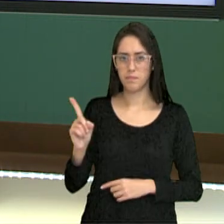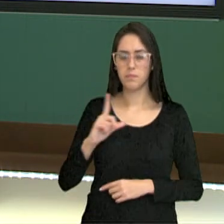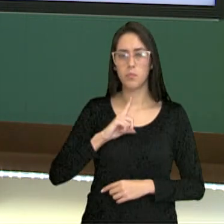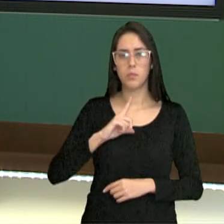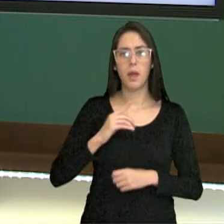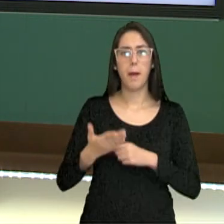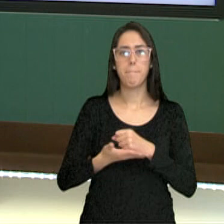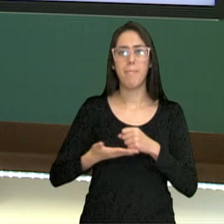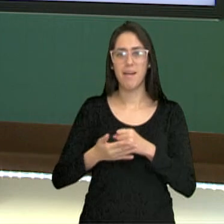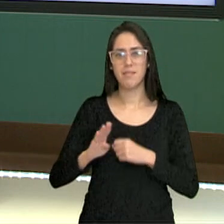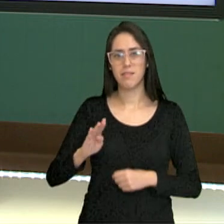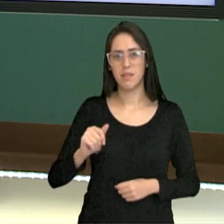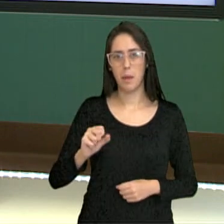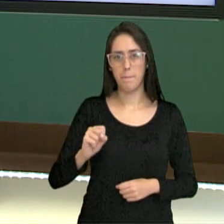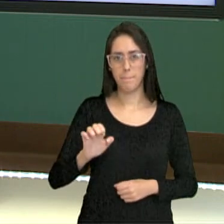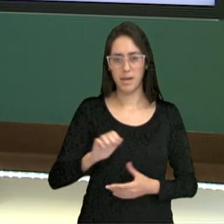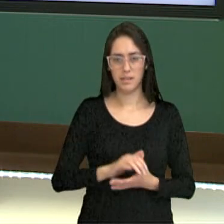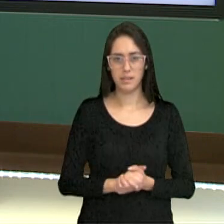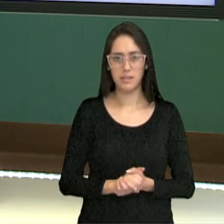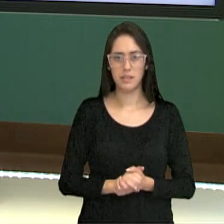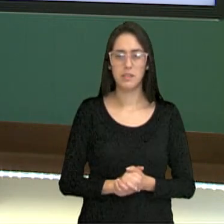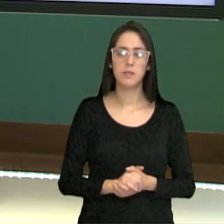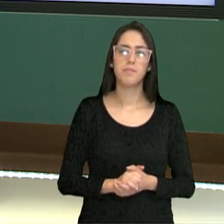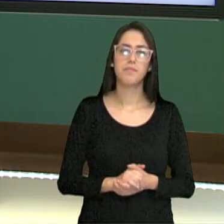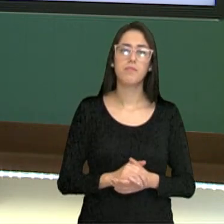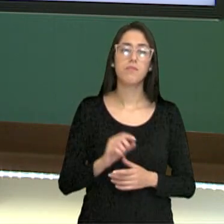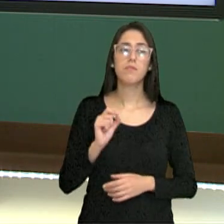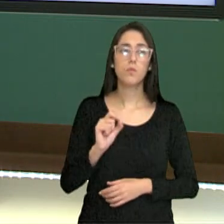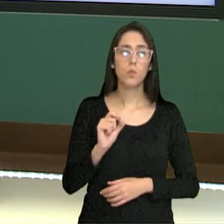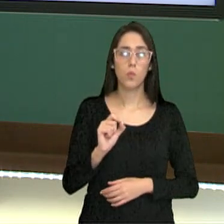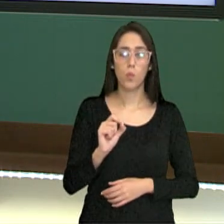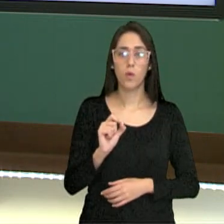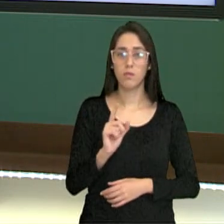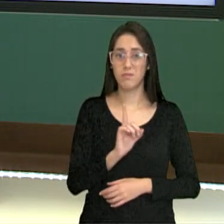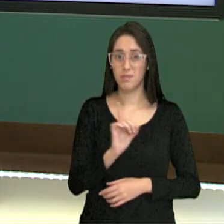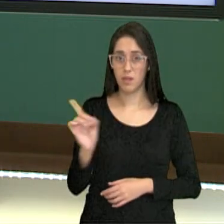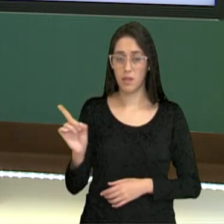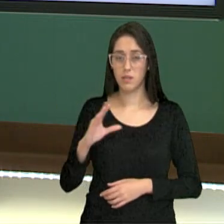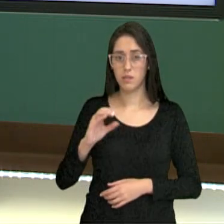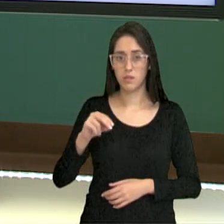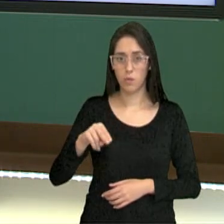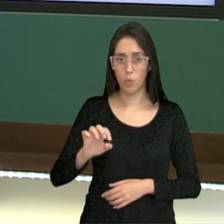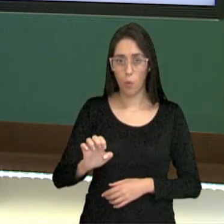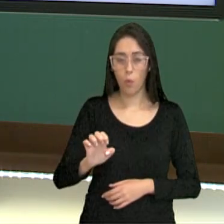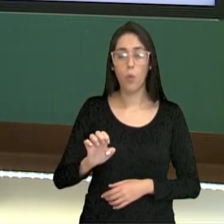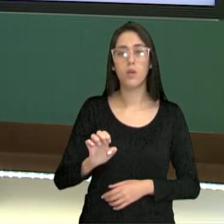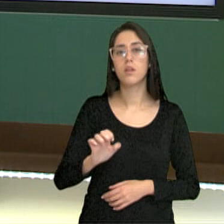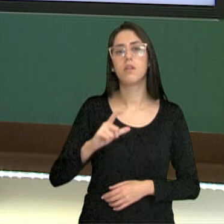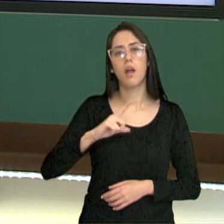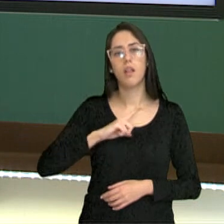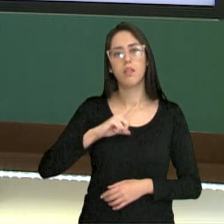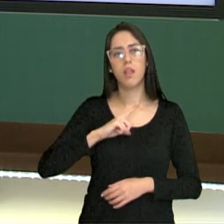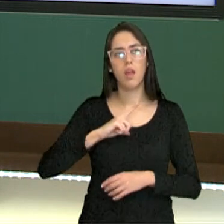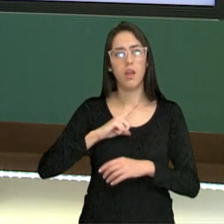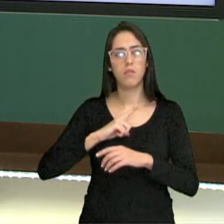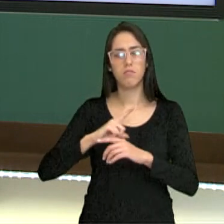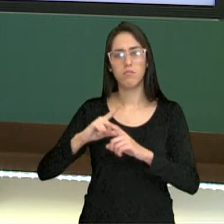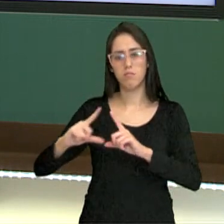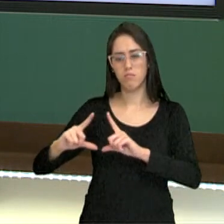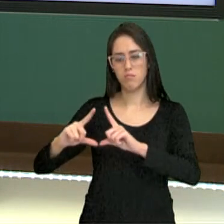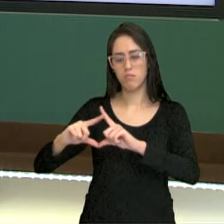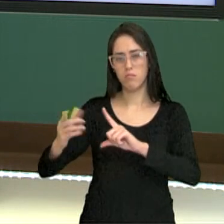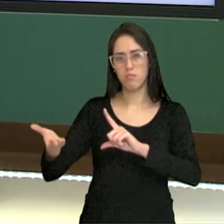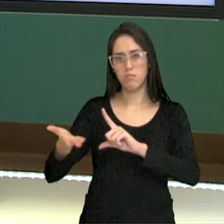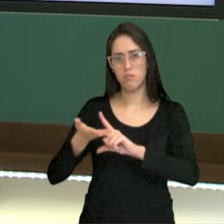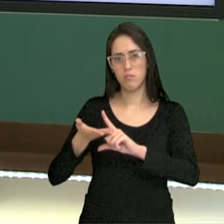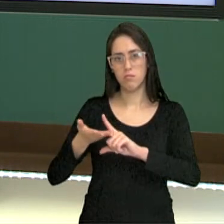secção meridiana. Não pode dizer horizontal e vertical, porque esse cone, nesse caso aqui, está nessa posição, mas eu poderia colocar ele